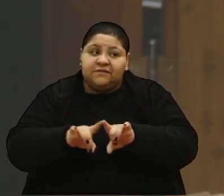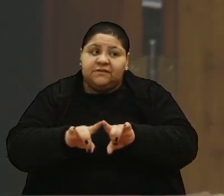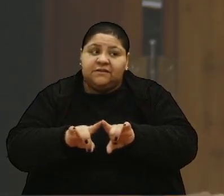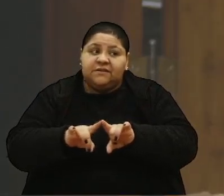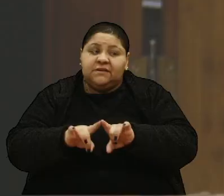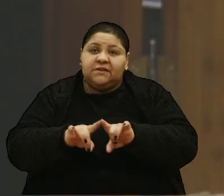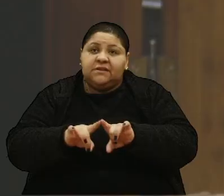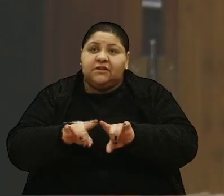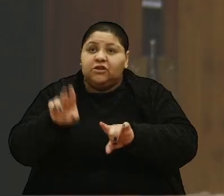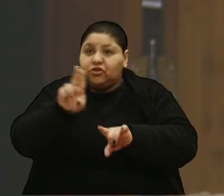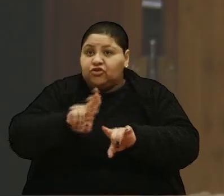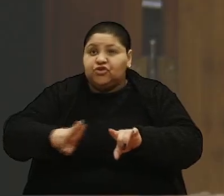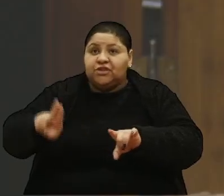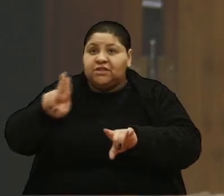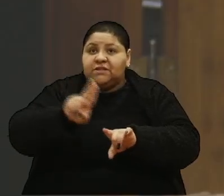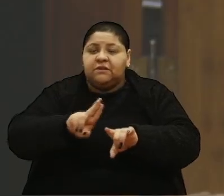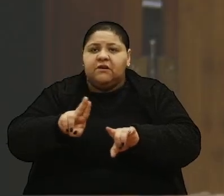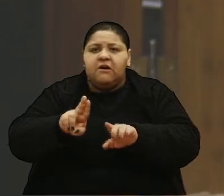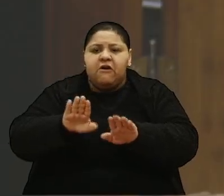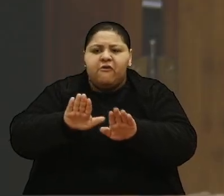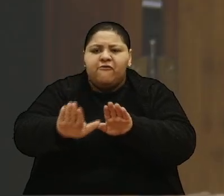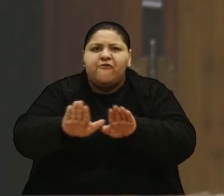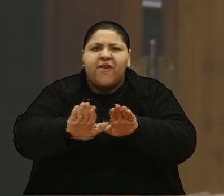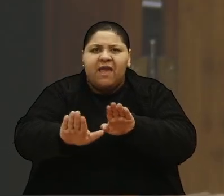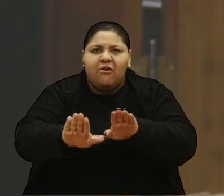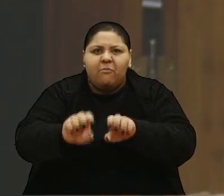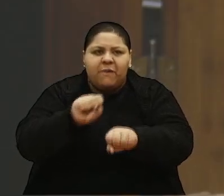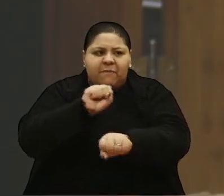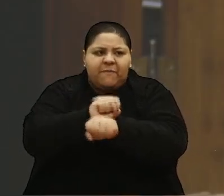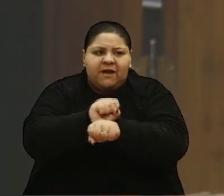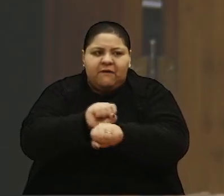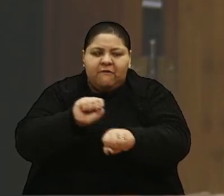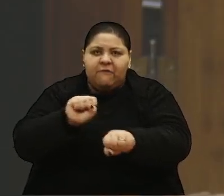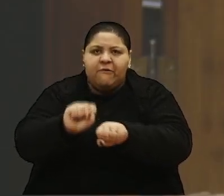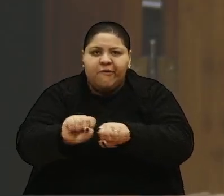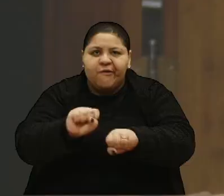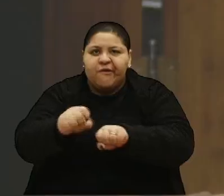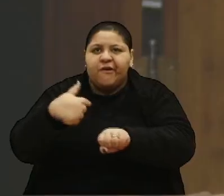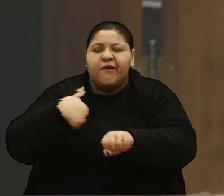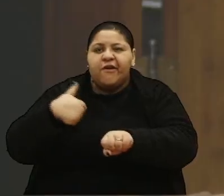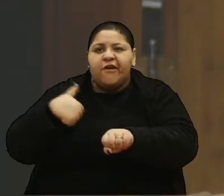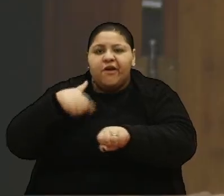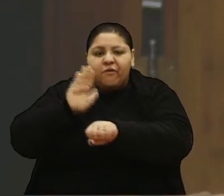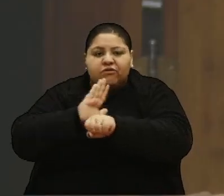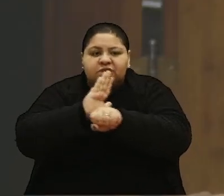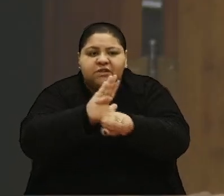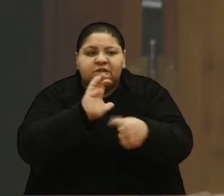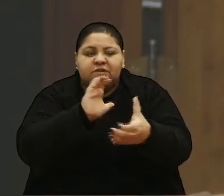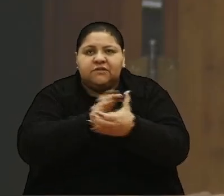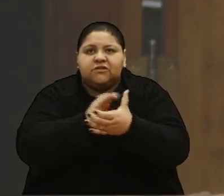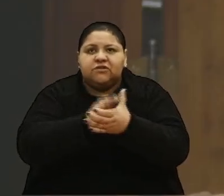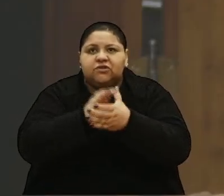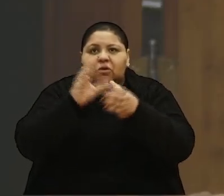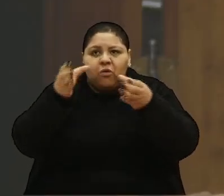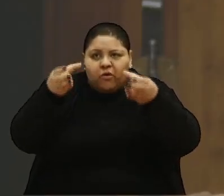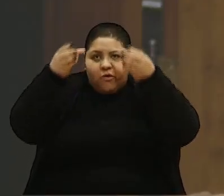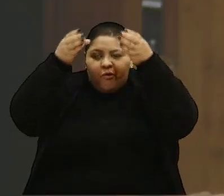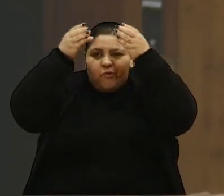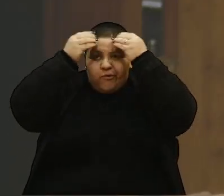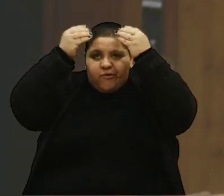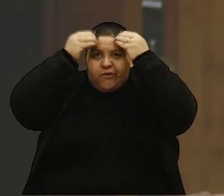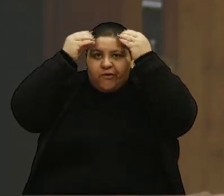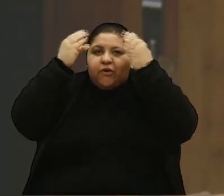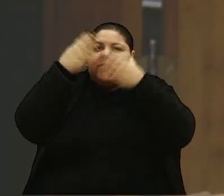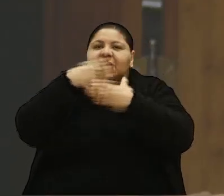vezes que ele utiliza os freios. Como esposa, auxiliando o marido nas vias, com sabedoria e delicadeza